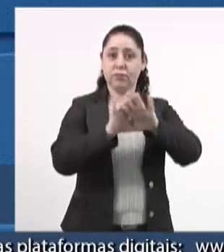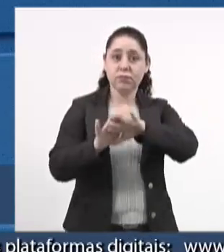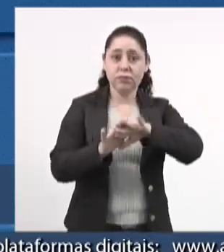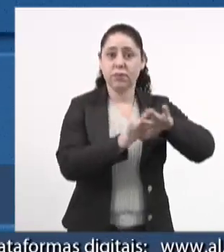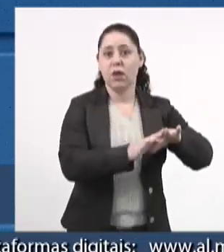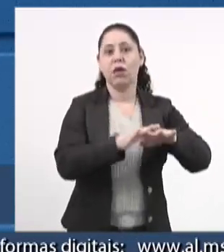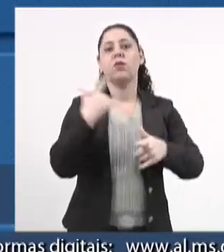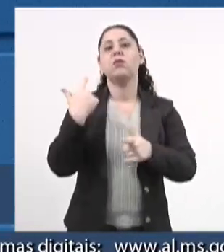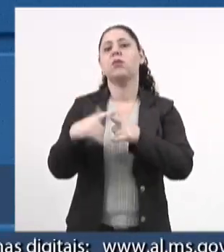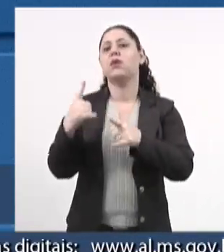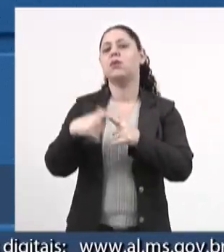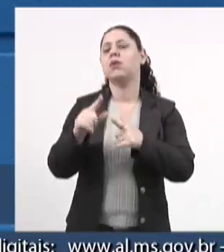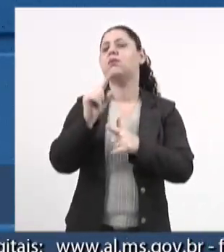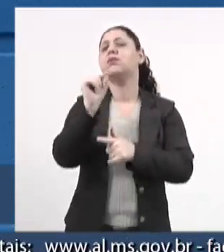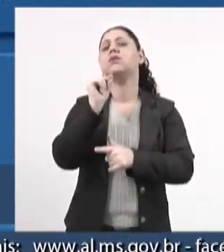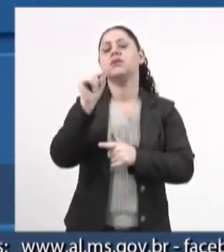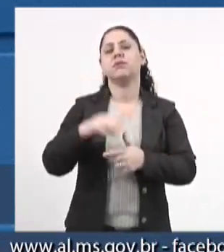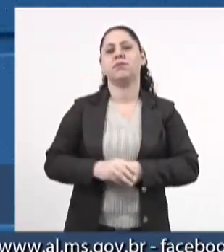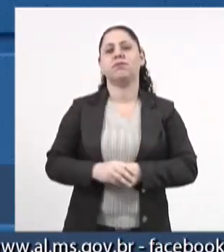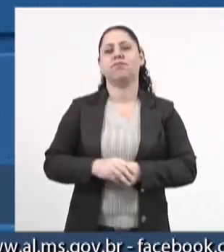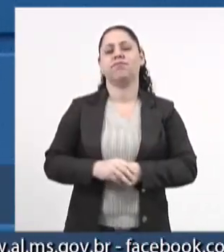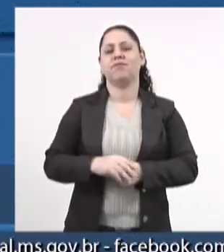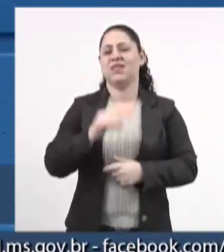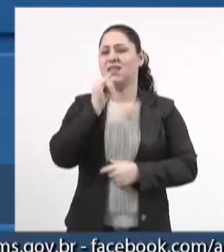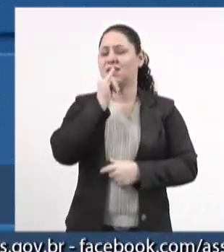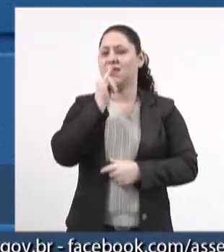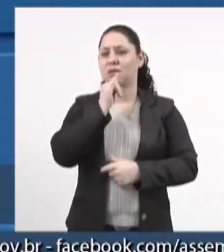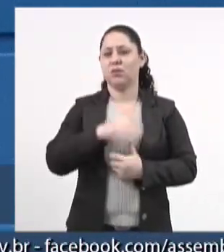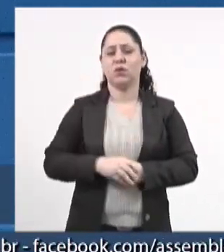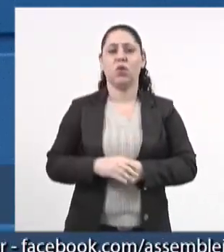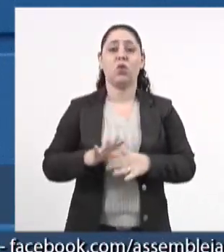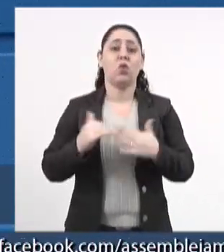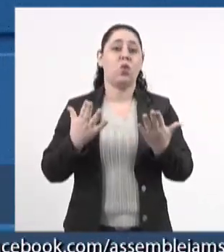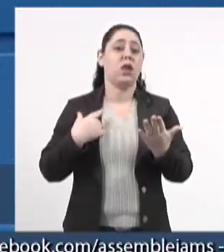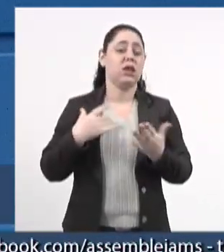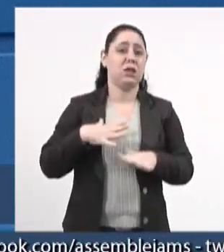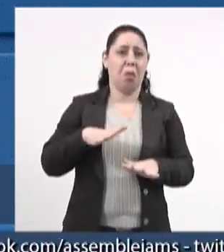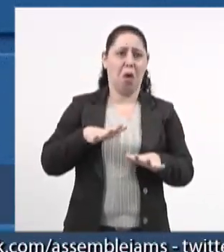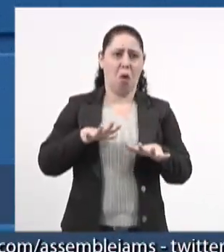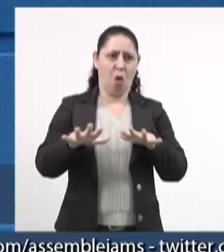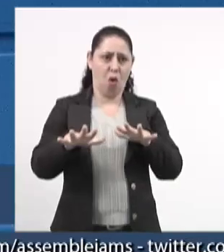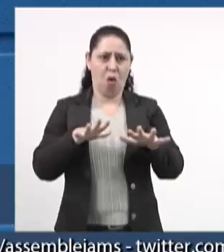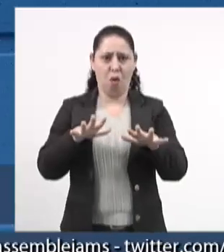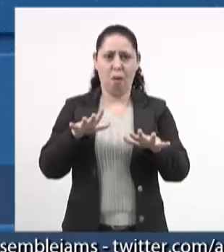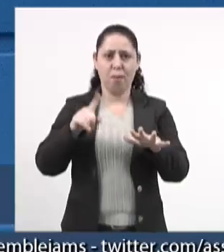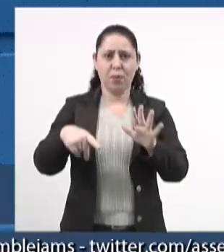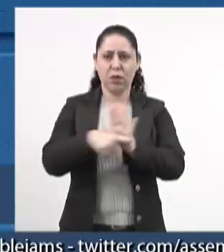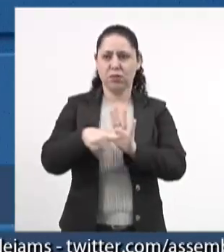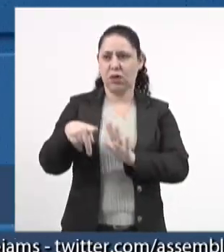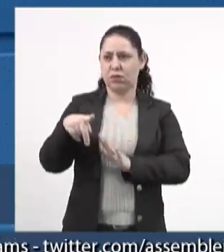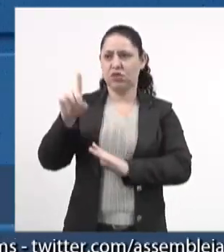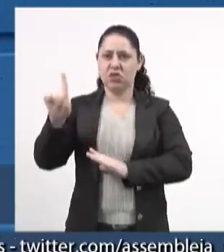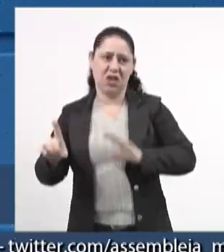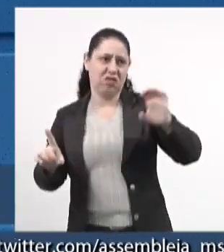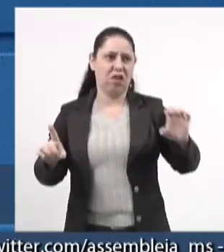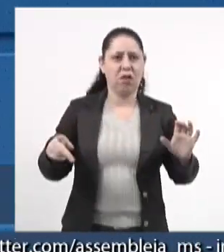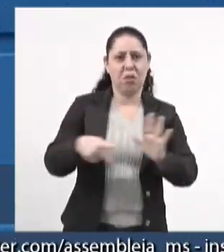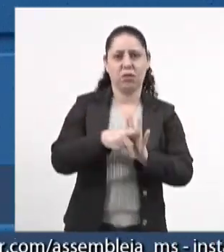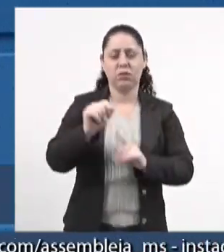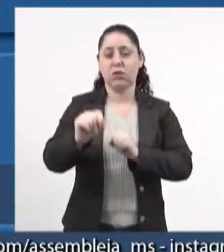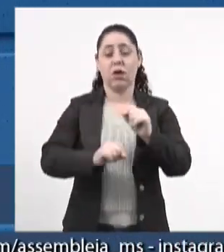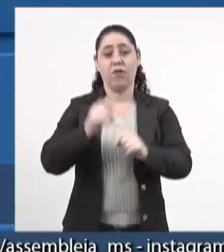vejo, o problema é o extremo. Aí onde entra o ativismo. E aí não é só em questão política, não. É em